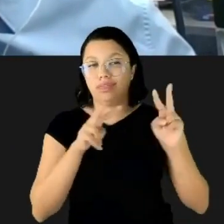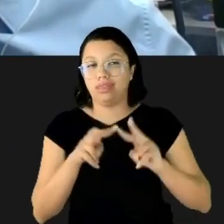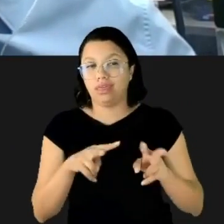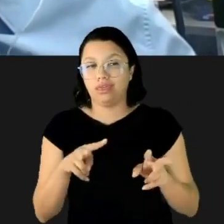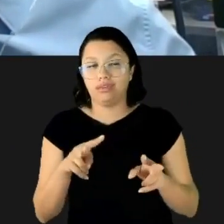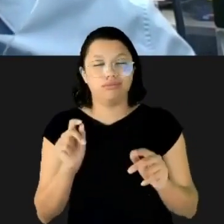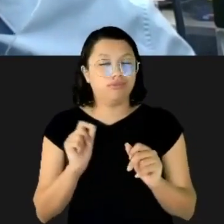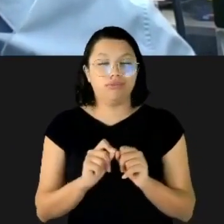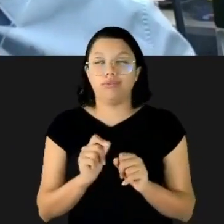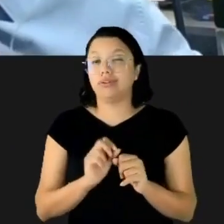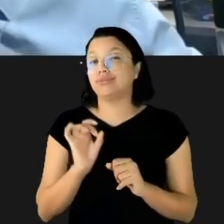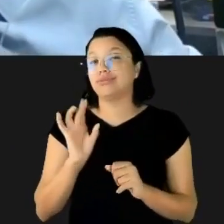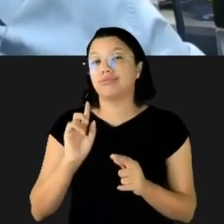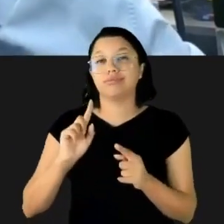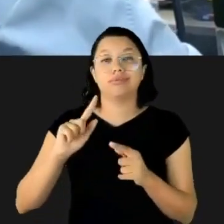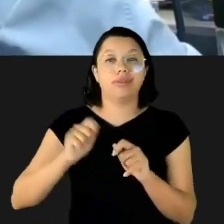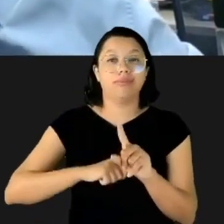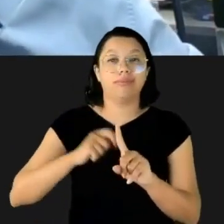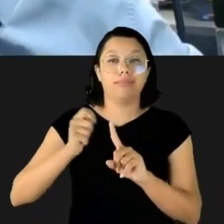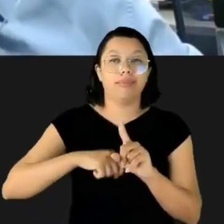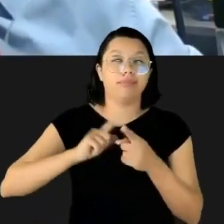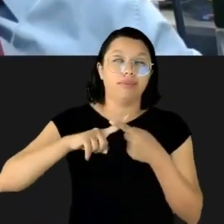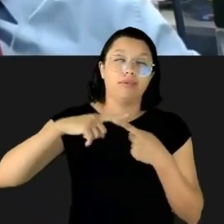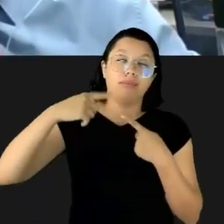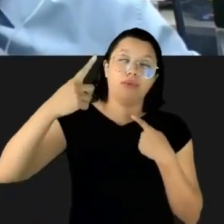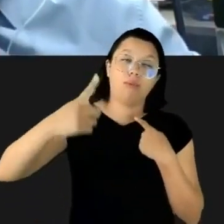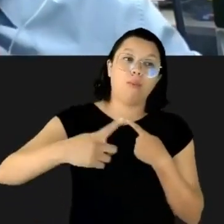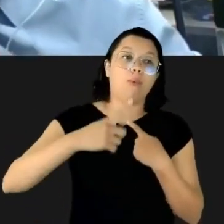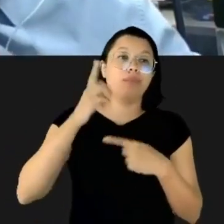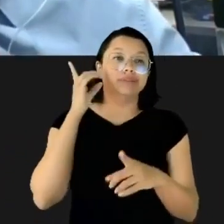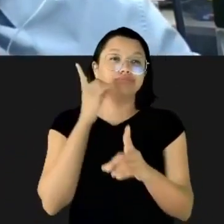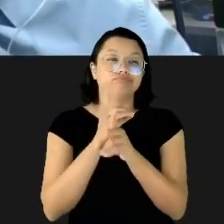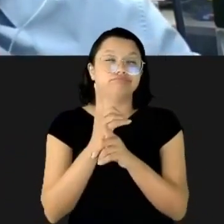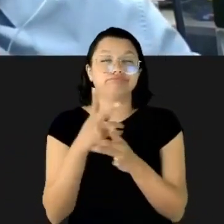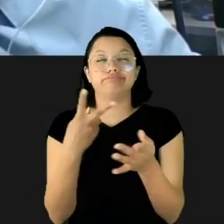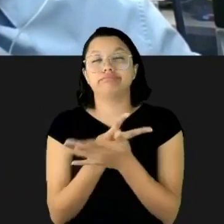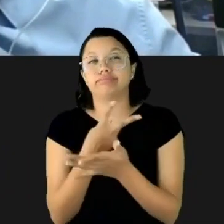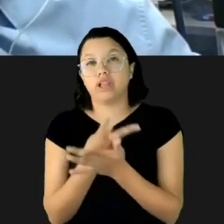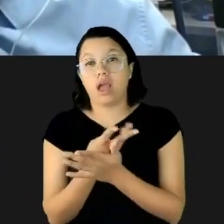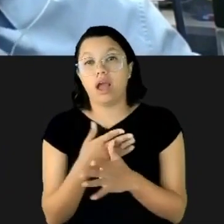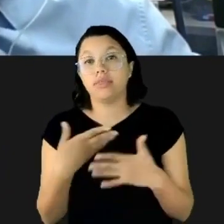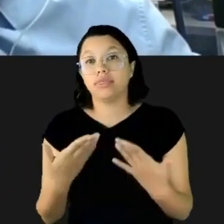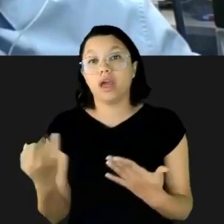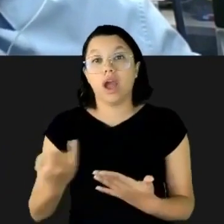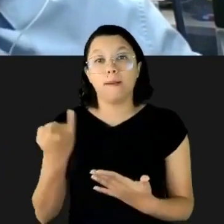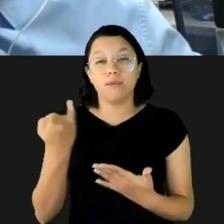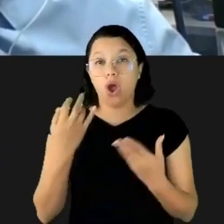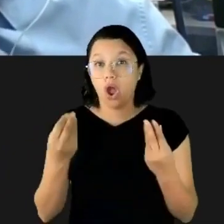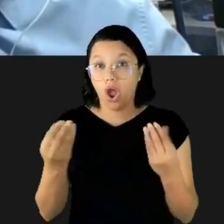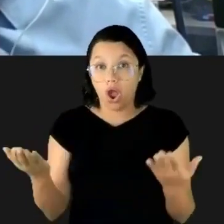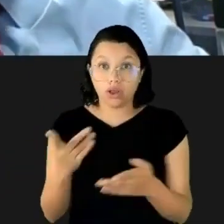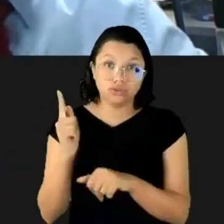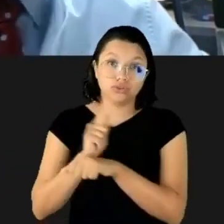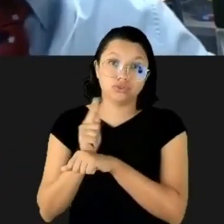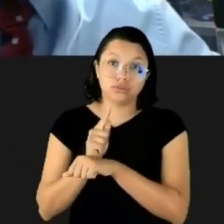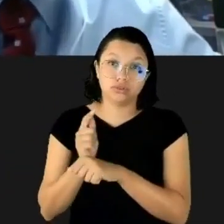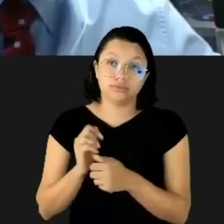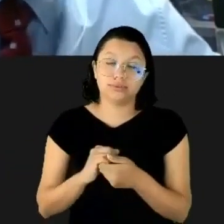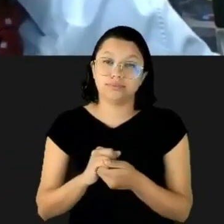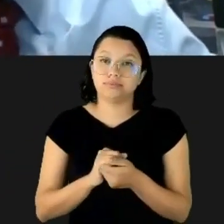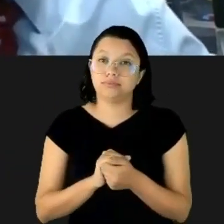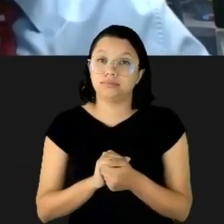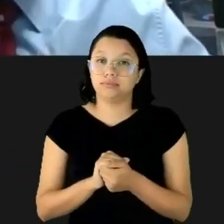vou descobrir esse processo daqui a alguns meses ou daqui a alguns anos que tem algum problema então o quanto que é importante essa gestão